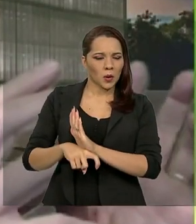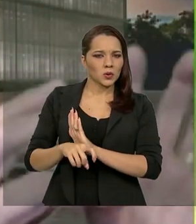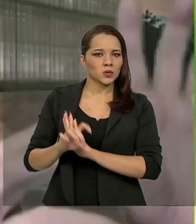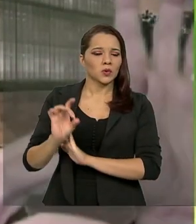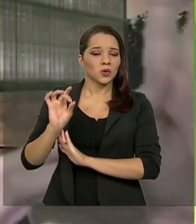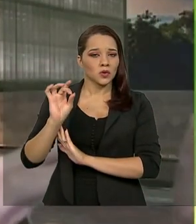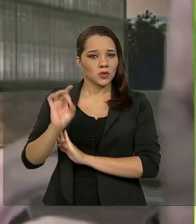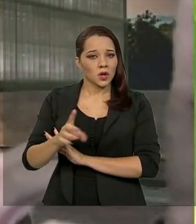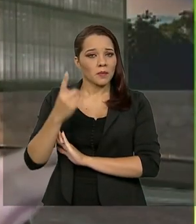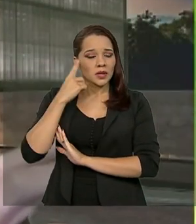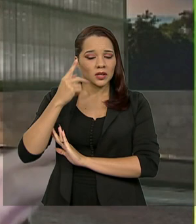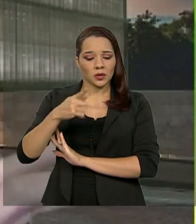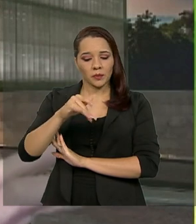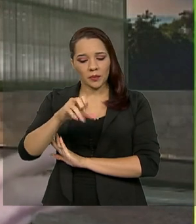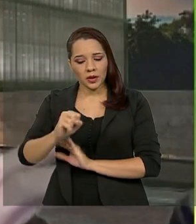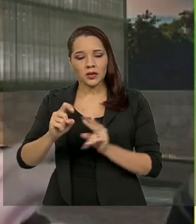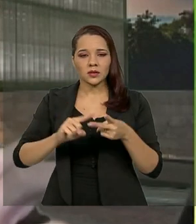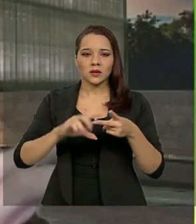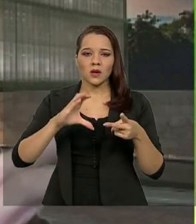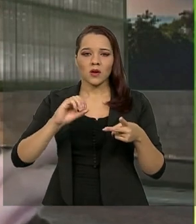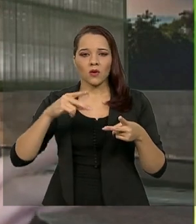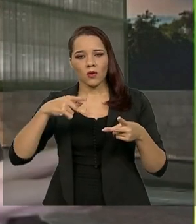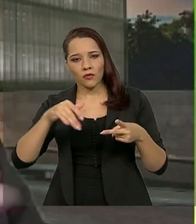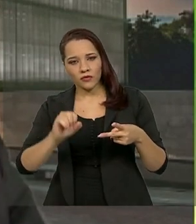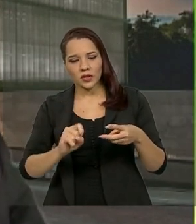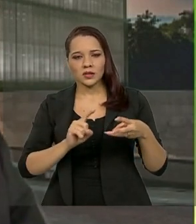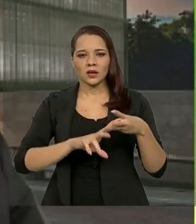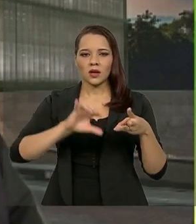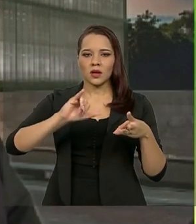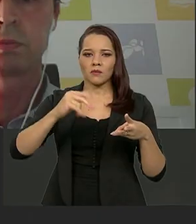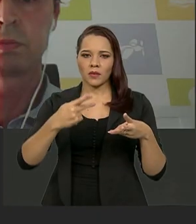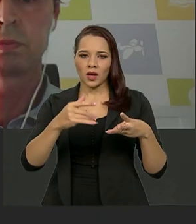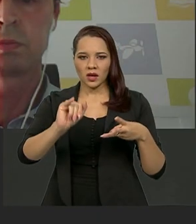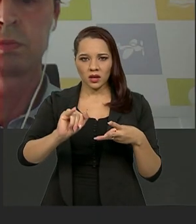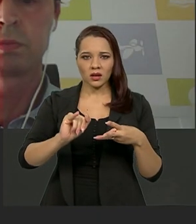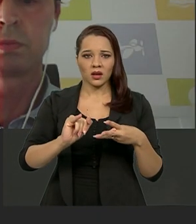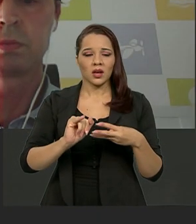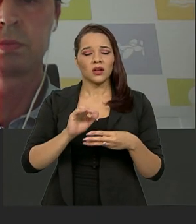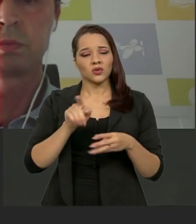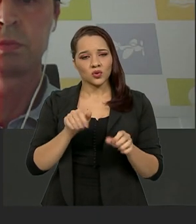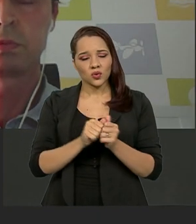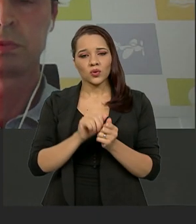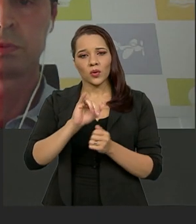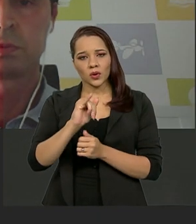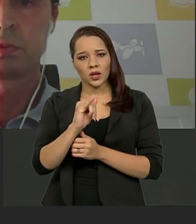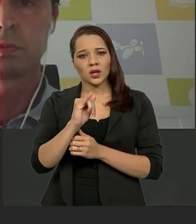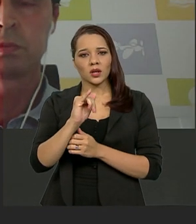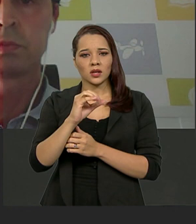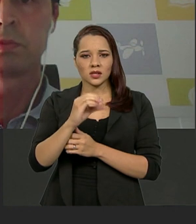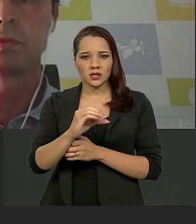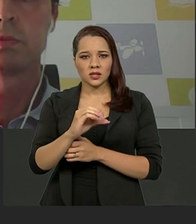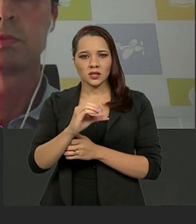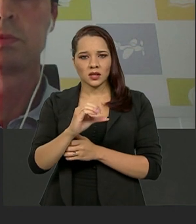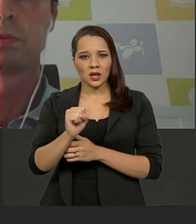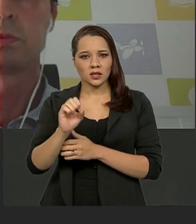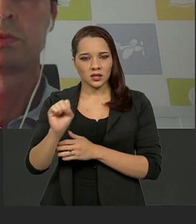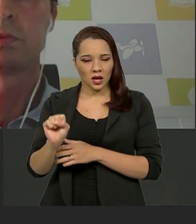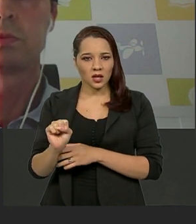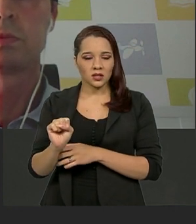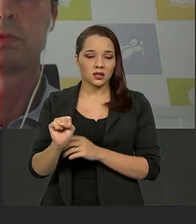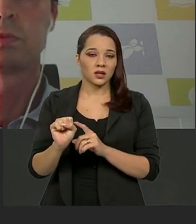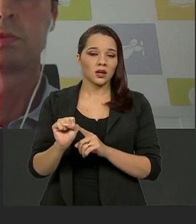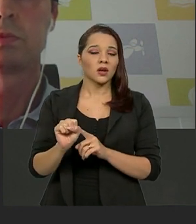levando em conta o PIS, o COFINS, o IPI e o ISS, ele não é legal porque ele